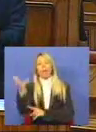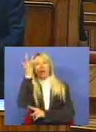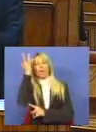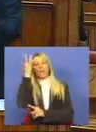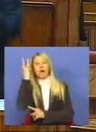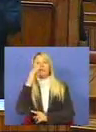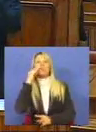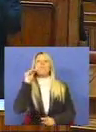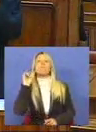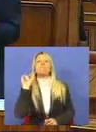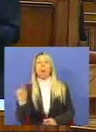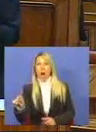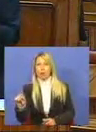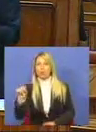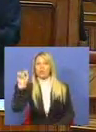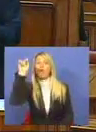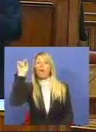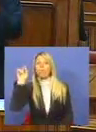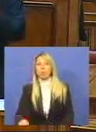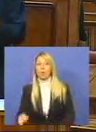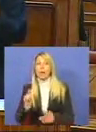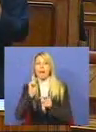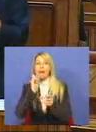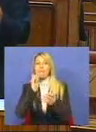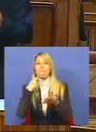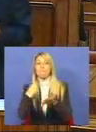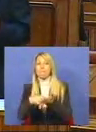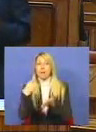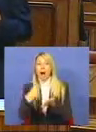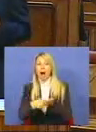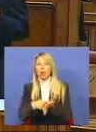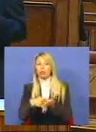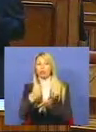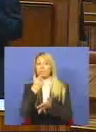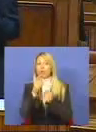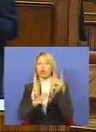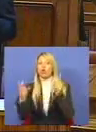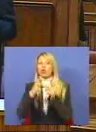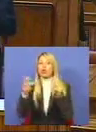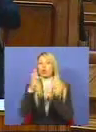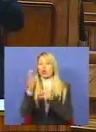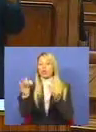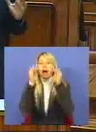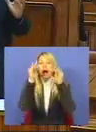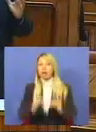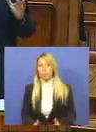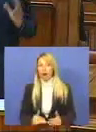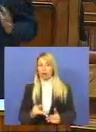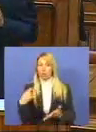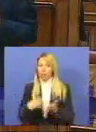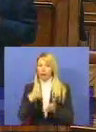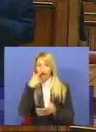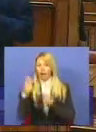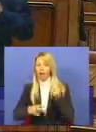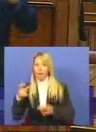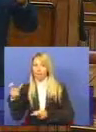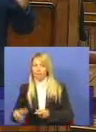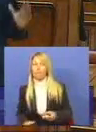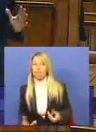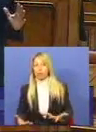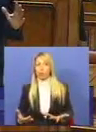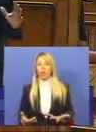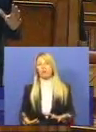bancos sejam pagos em juros mais baixos para as pessoas. Pelo contrário, garante-lhes um